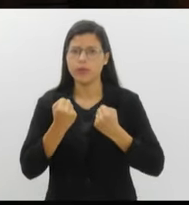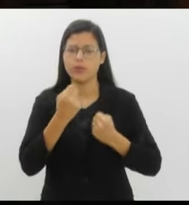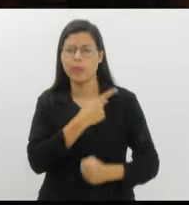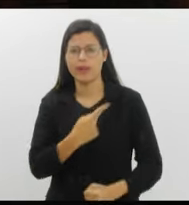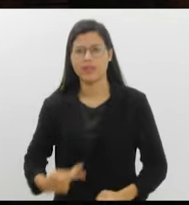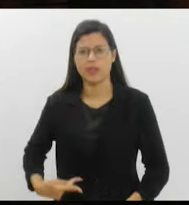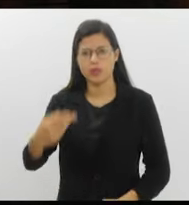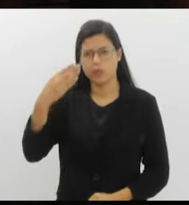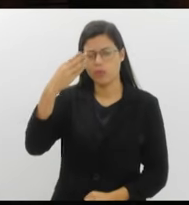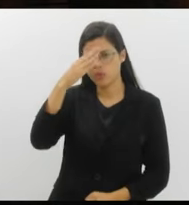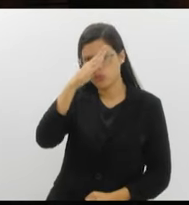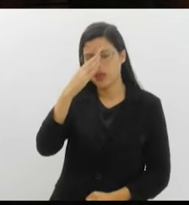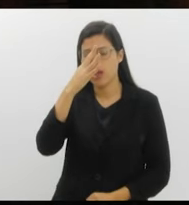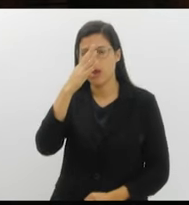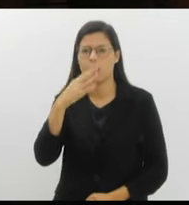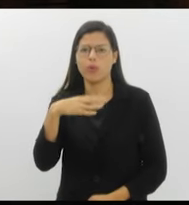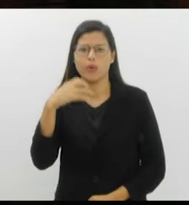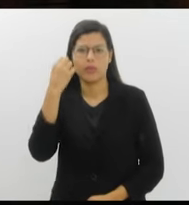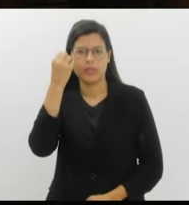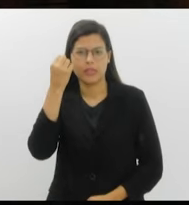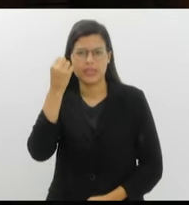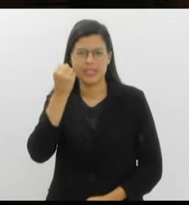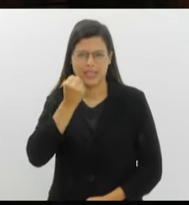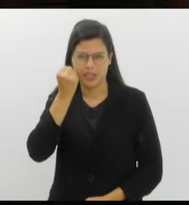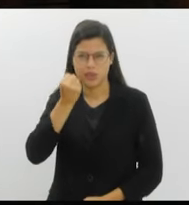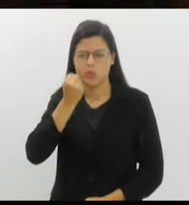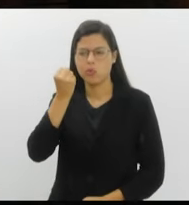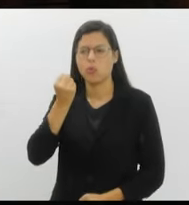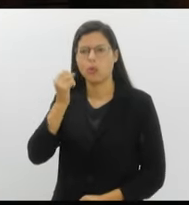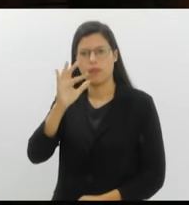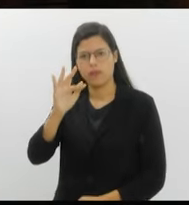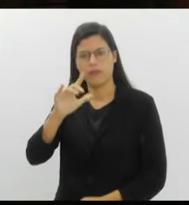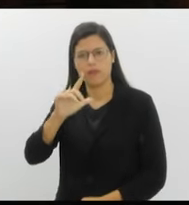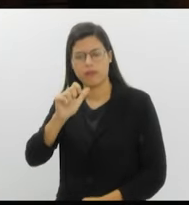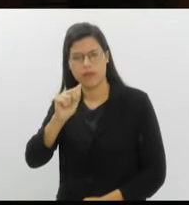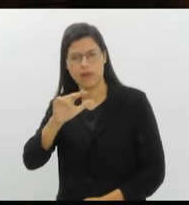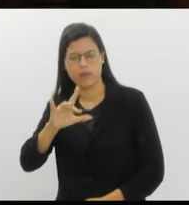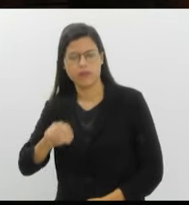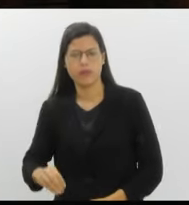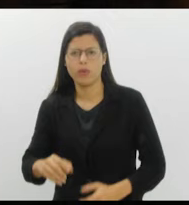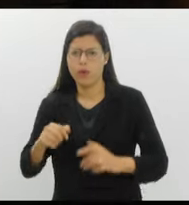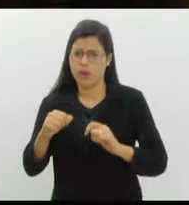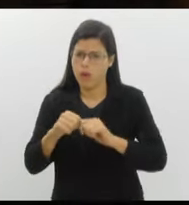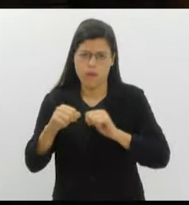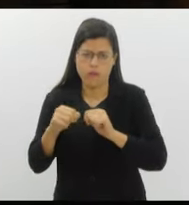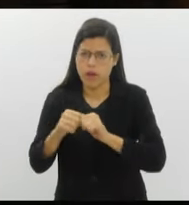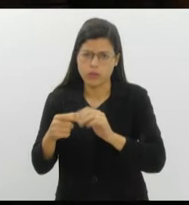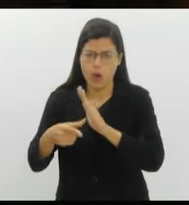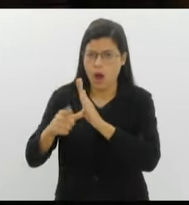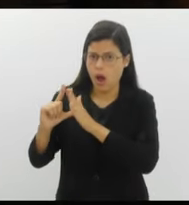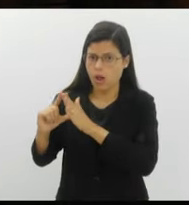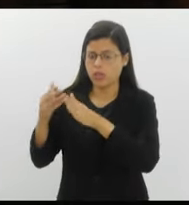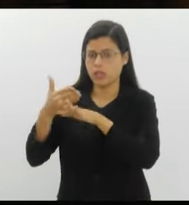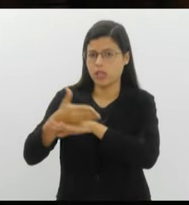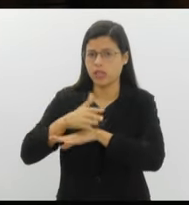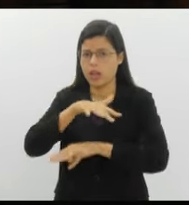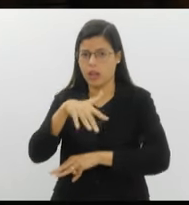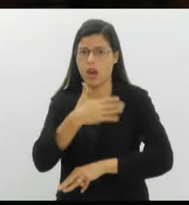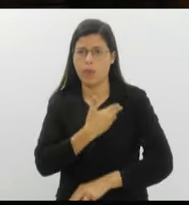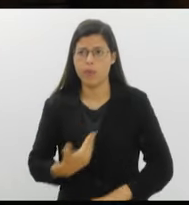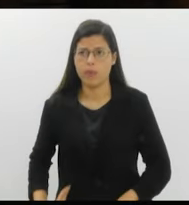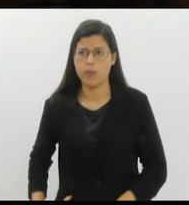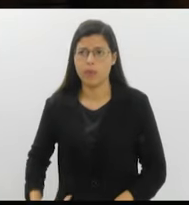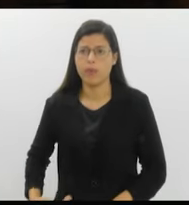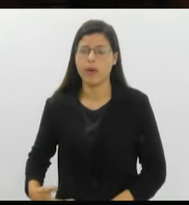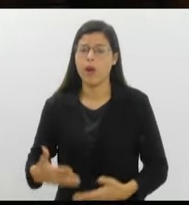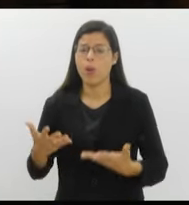Flávio Bolsonaro. Como assim? Eu faço desde antes de entrar na vida pública. Agora eu quero ver se ele vai ter peito